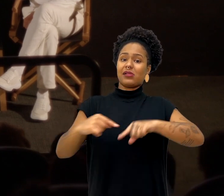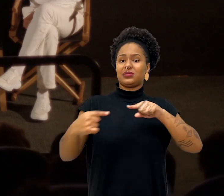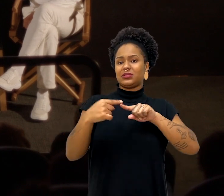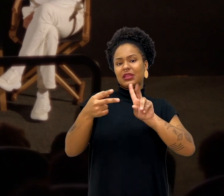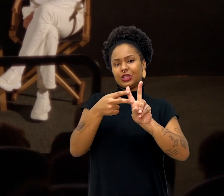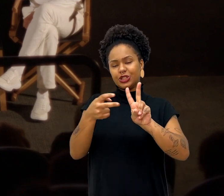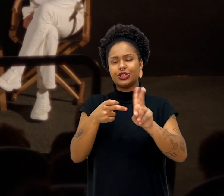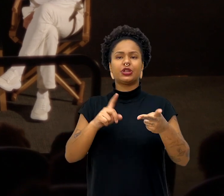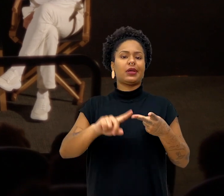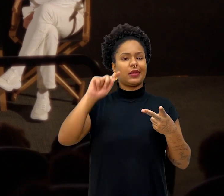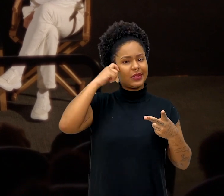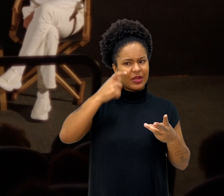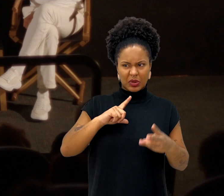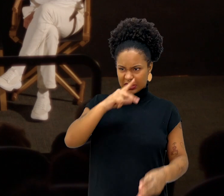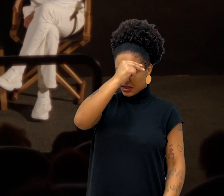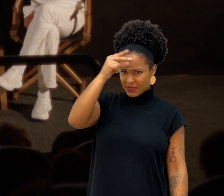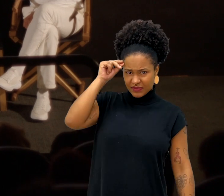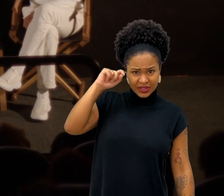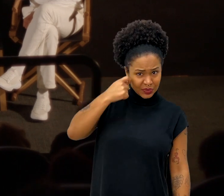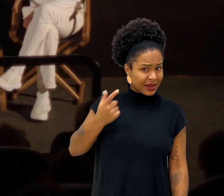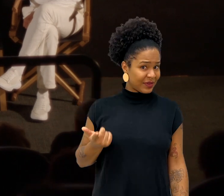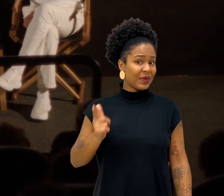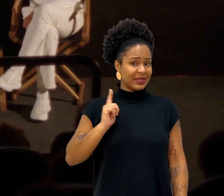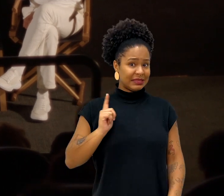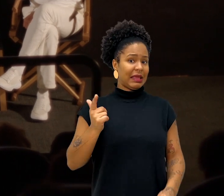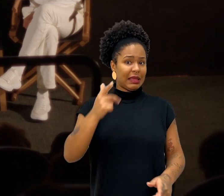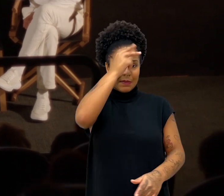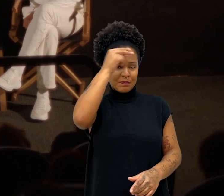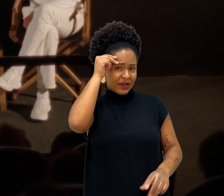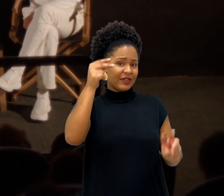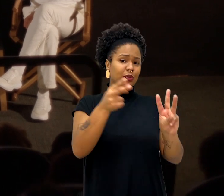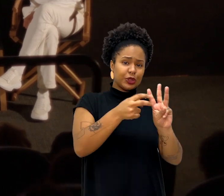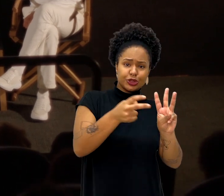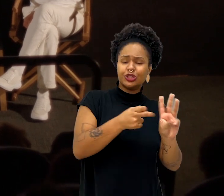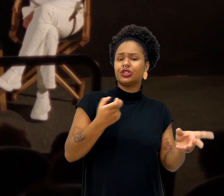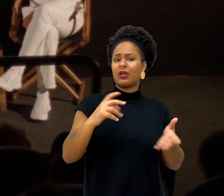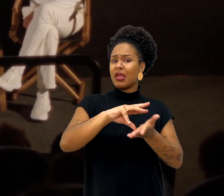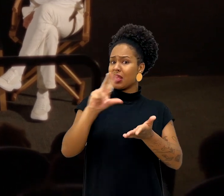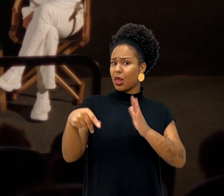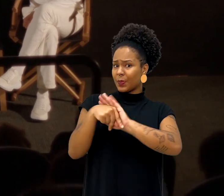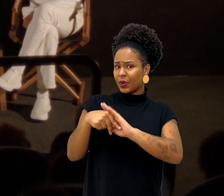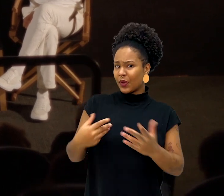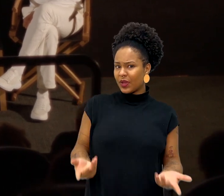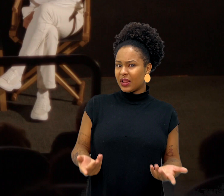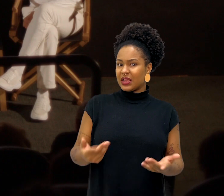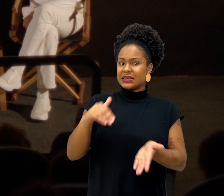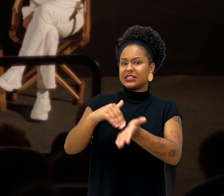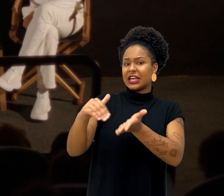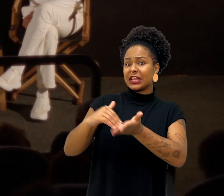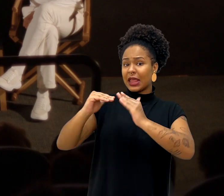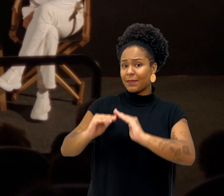racializados, indígenas, negros. A gente tem prefeito negro, a gente tem prefeito indígena, quilombola, secretaria de